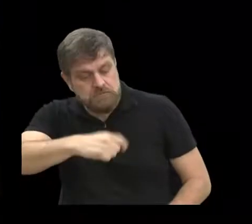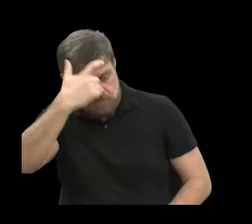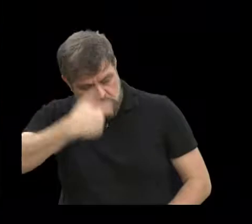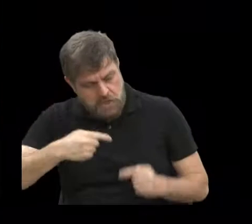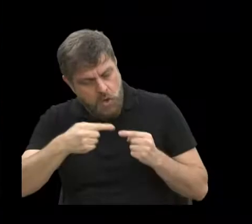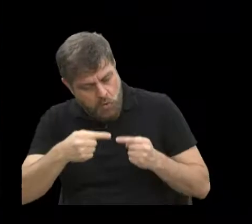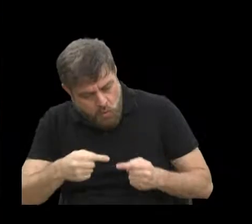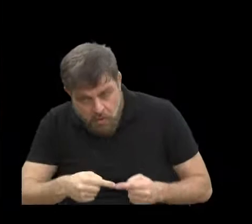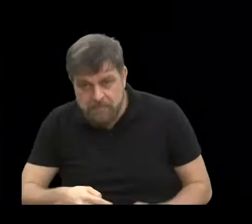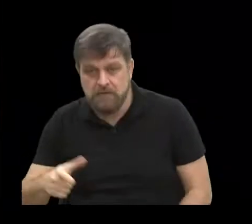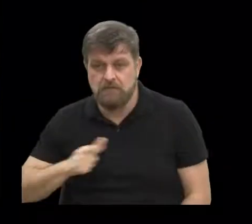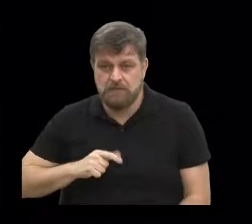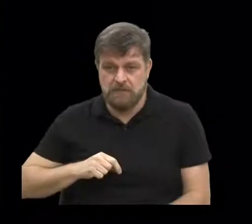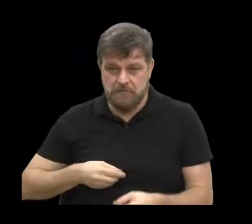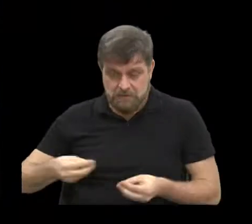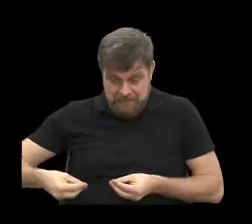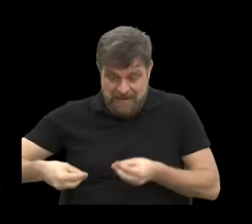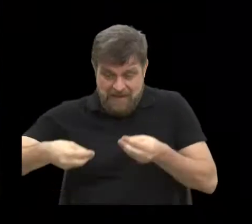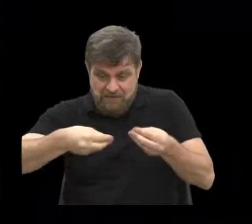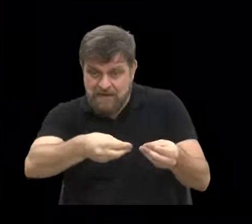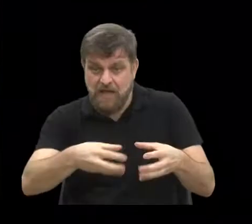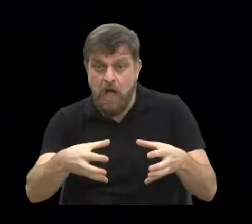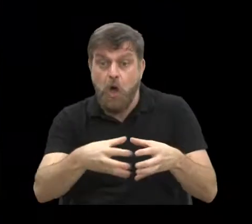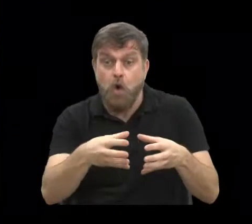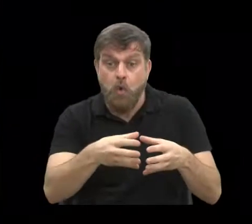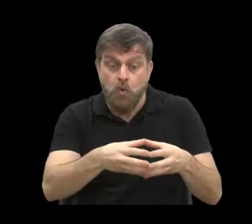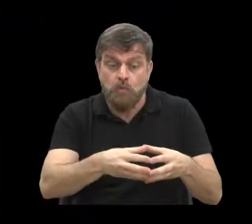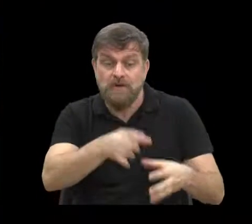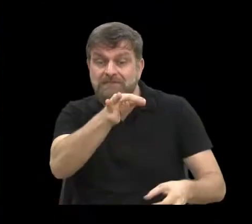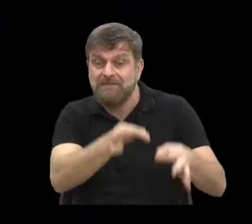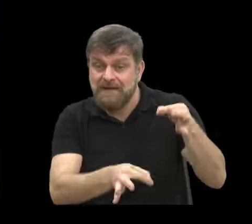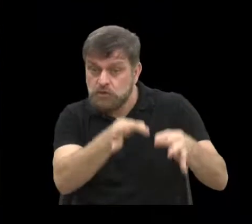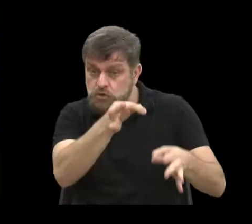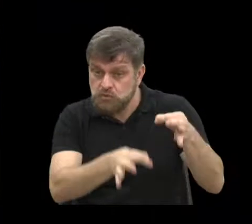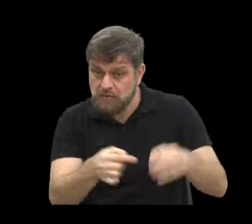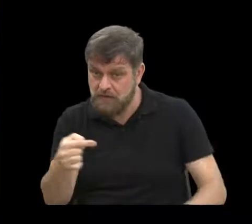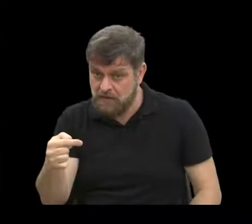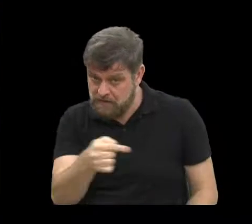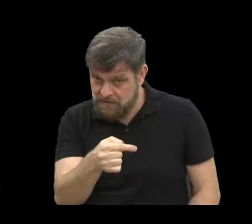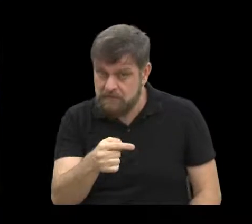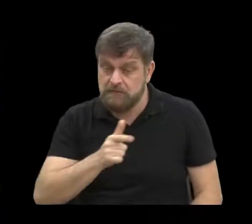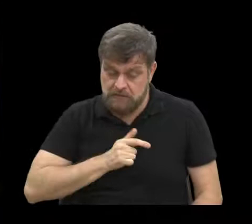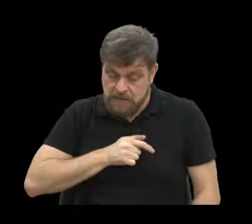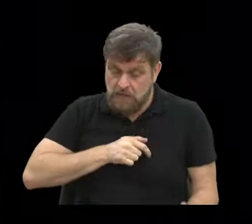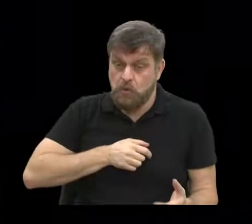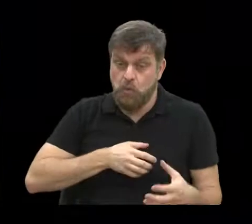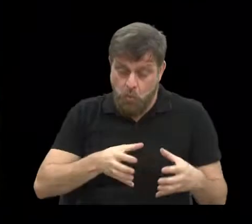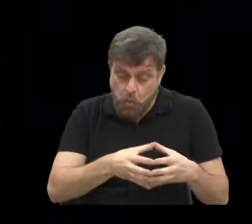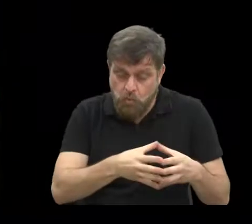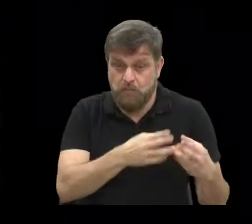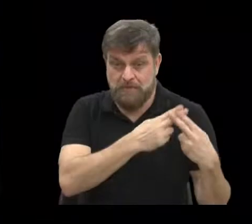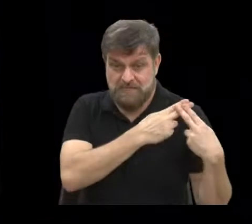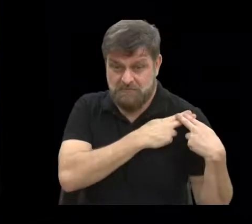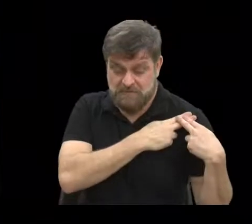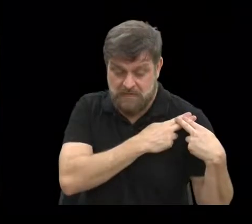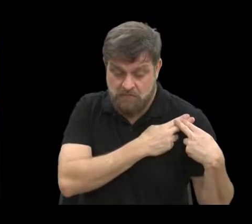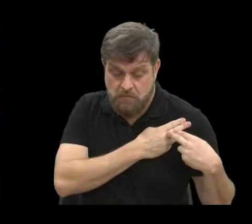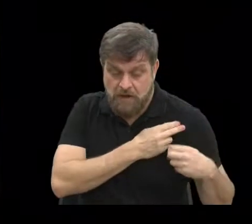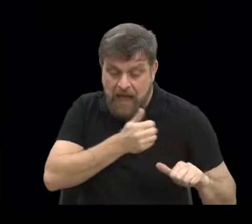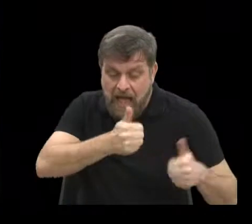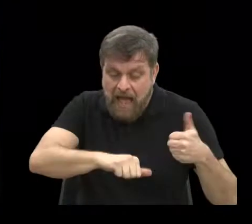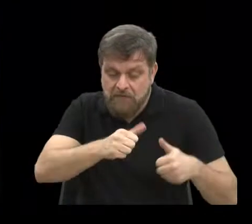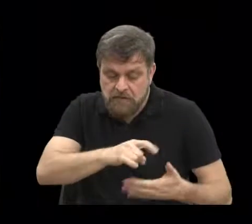esses recursos e encaminhar para o órgão julgador, que é a junta de recursos, tá certo? Então, tudo isso faz